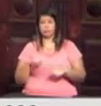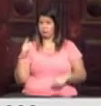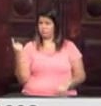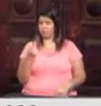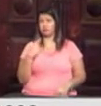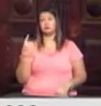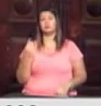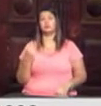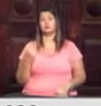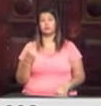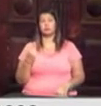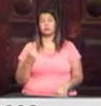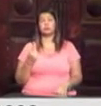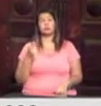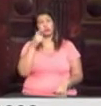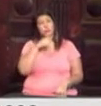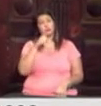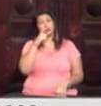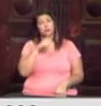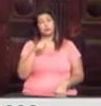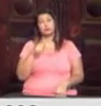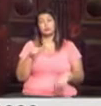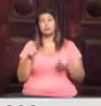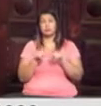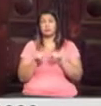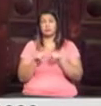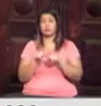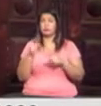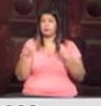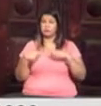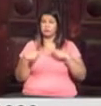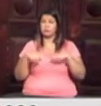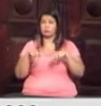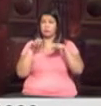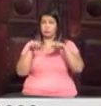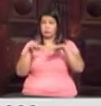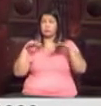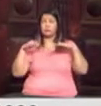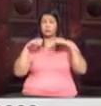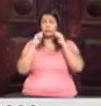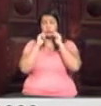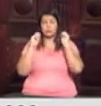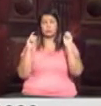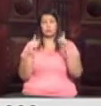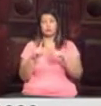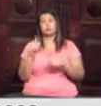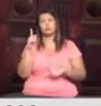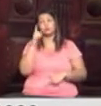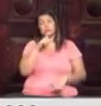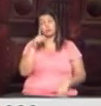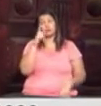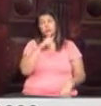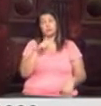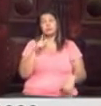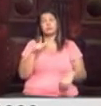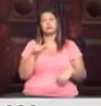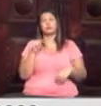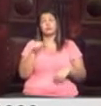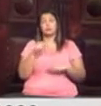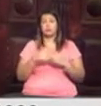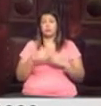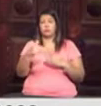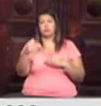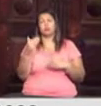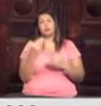nossa responsabilidade e é preciso que a mesa diretora da LERJ dê curso ao atual